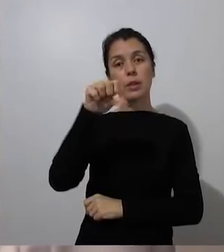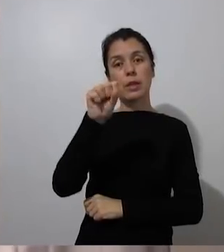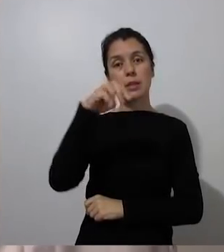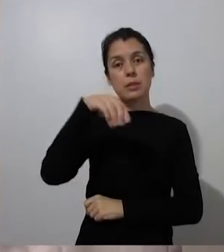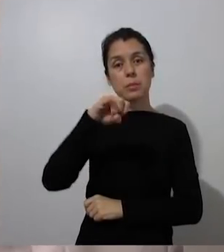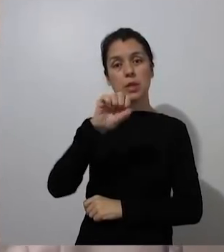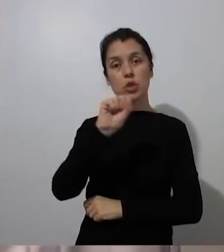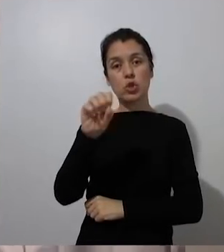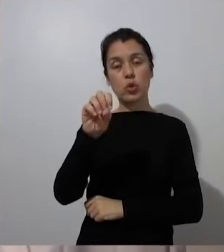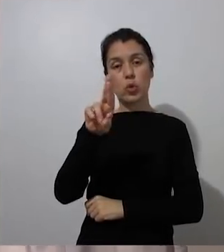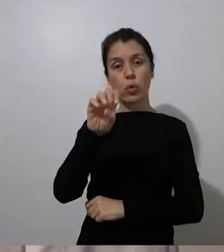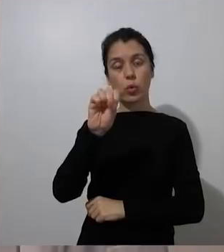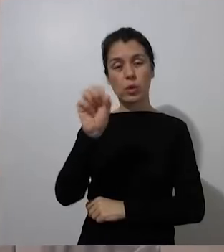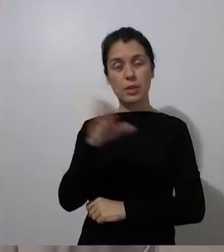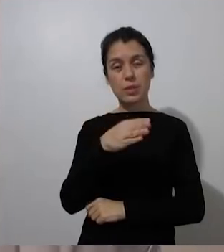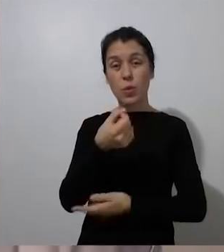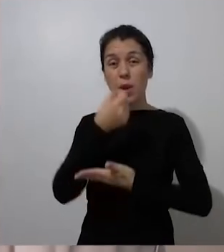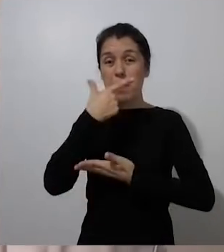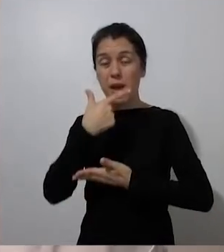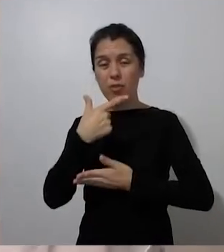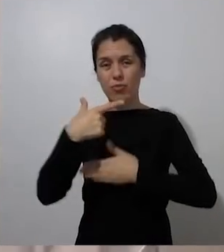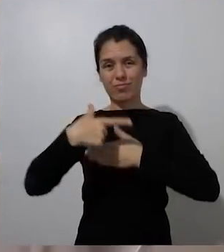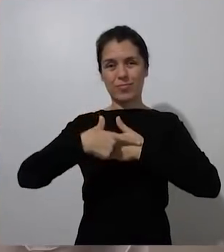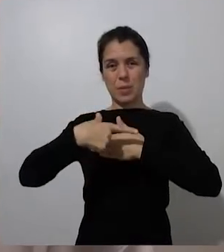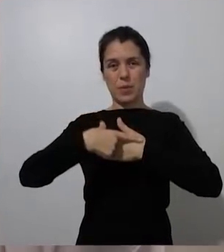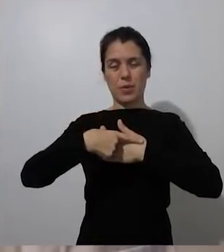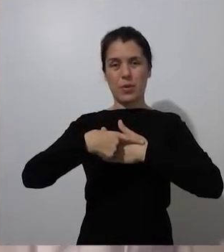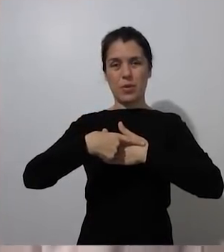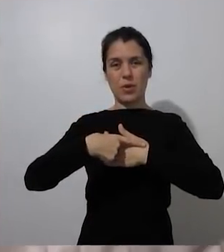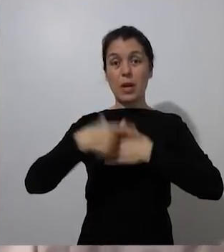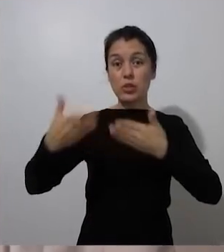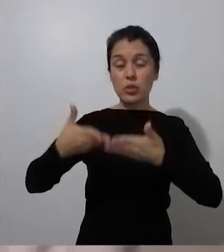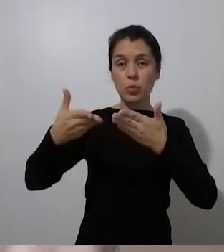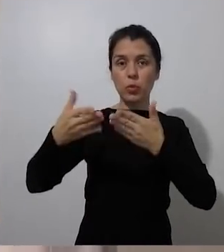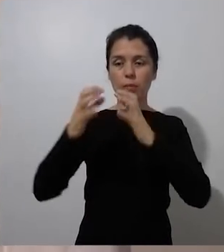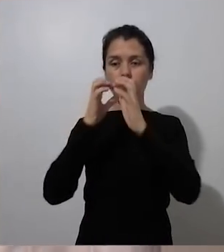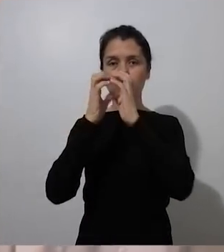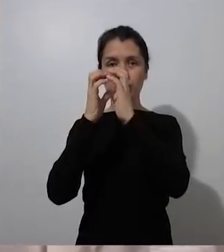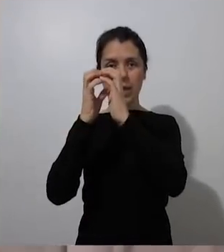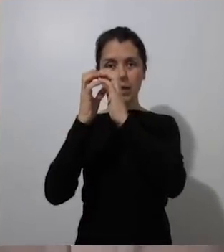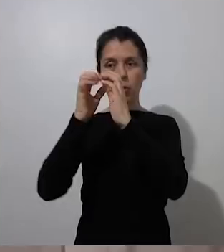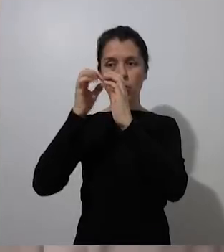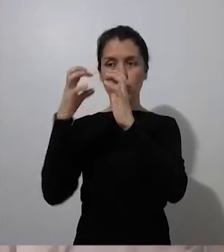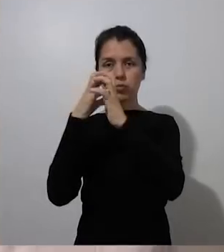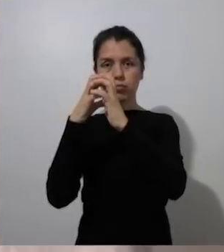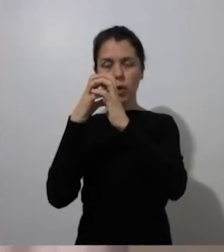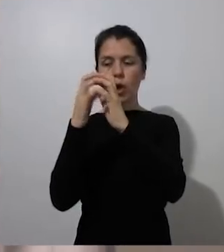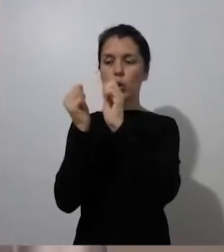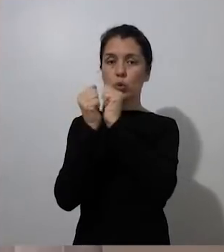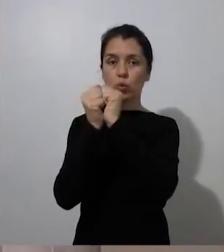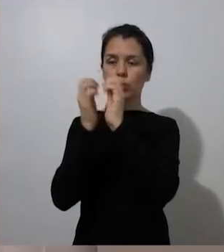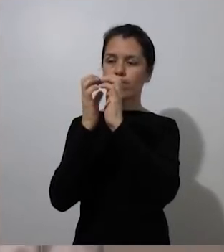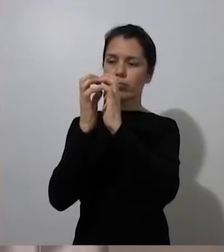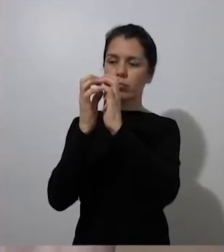droga, então, o remédio vai fazer esse papel. Ou ele estimula esse neurotransmissor, ou ele encaixa nos receptores como se